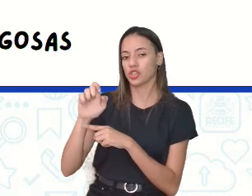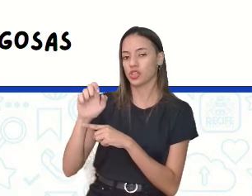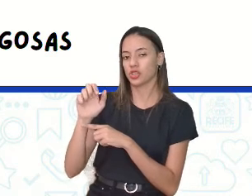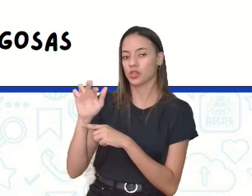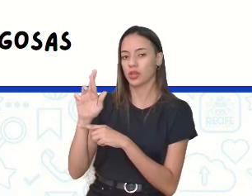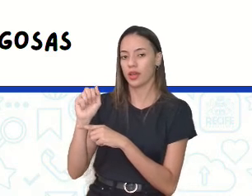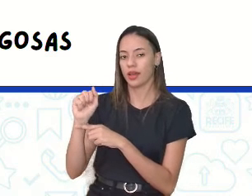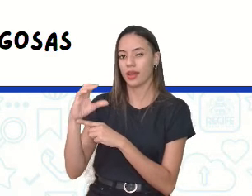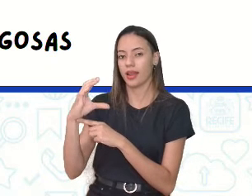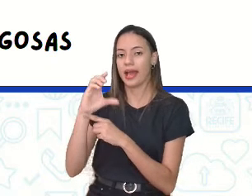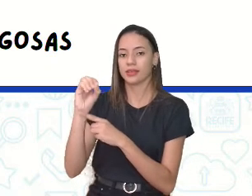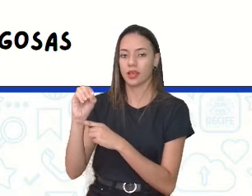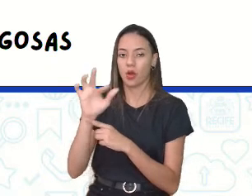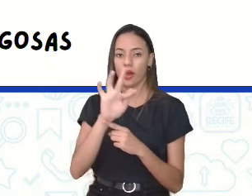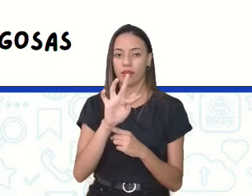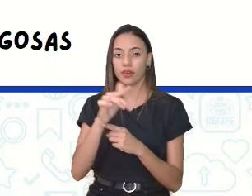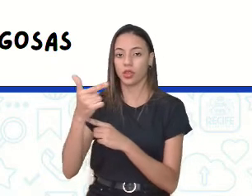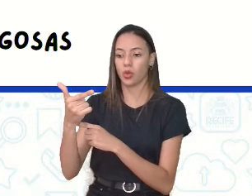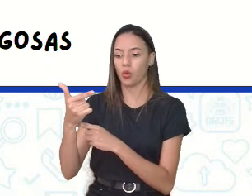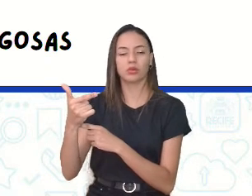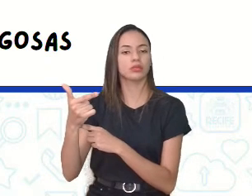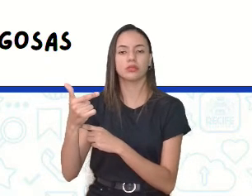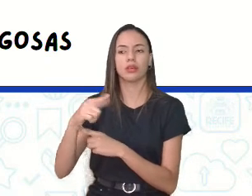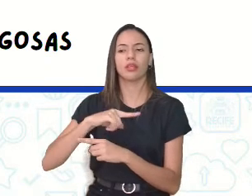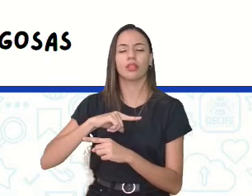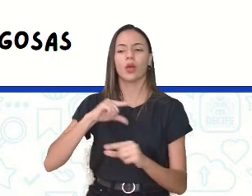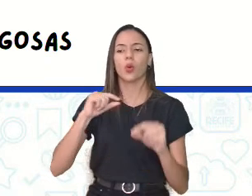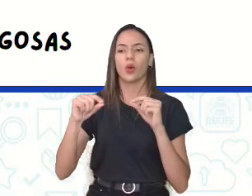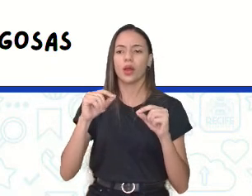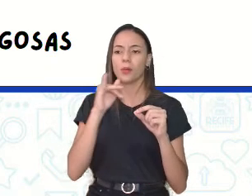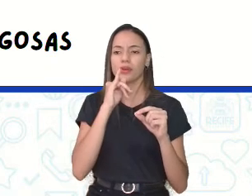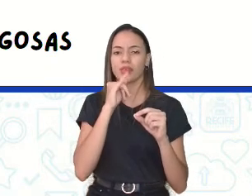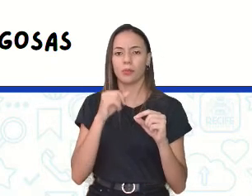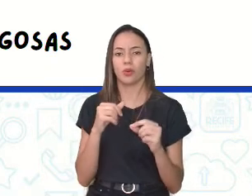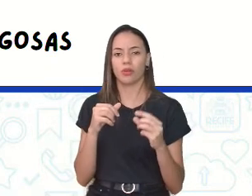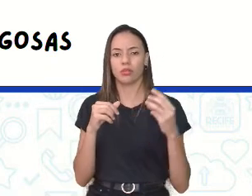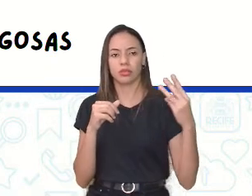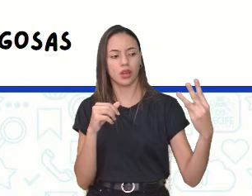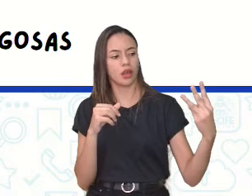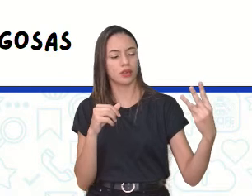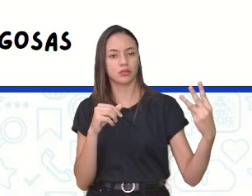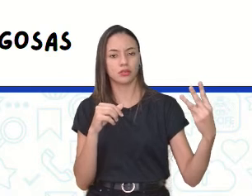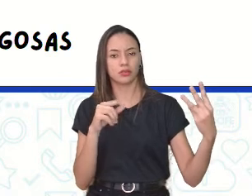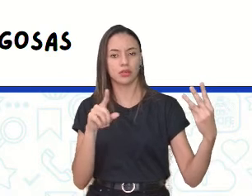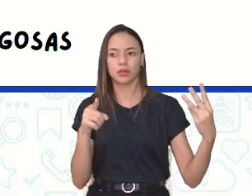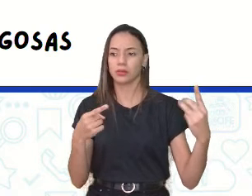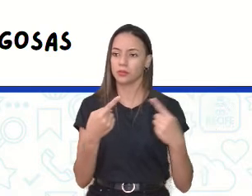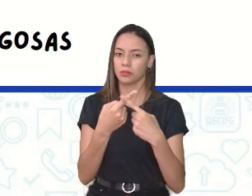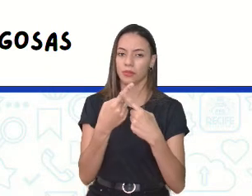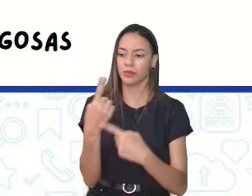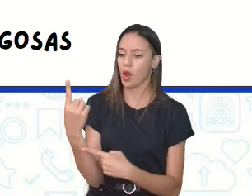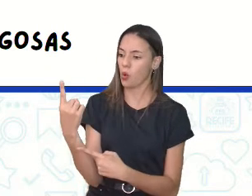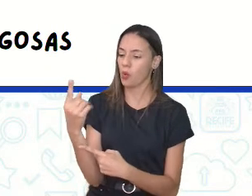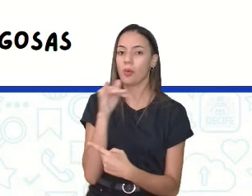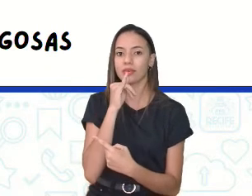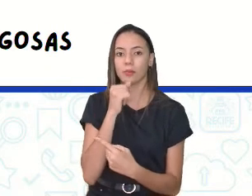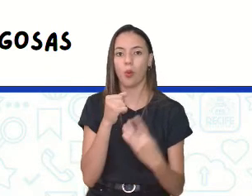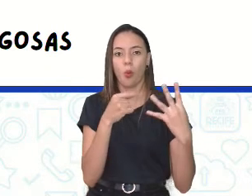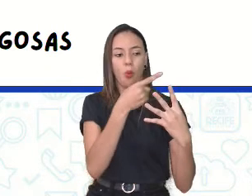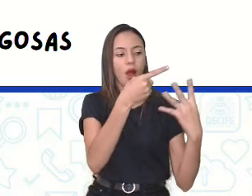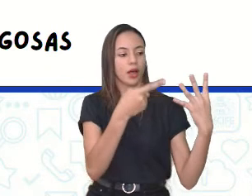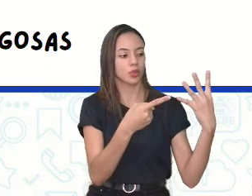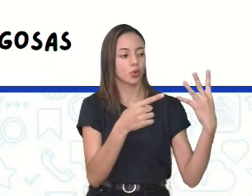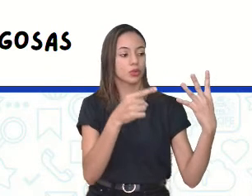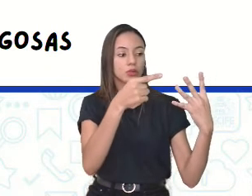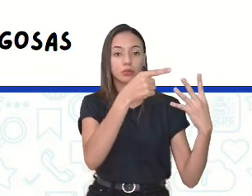veio uma frequência aí de 3:1. O que isso significa? Vieram 3, né? De cada Lisas. 4,